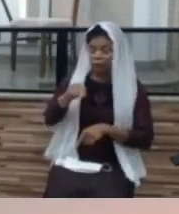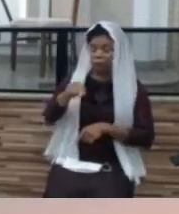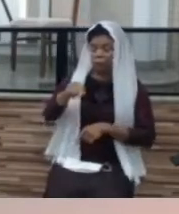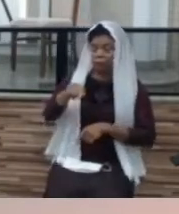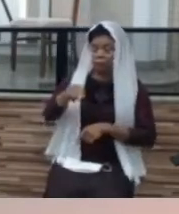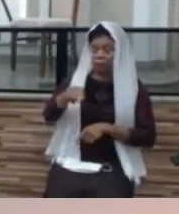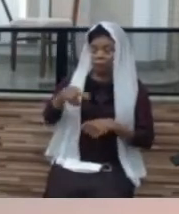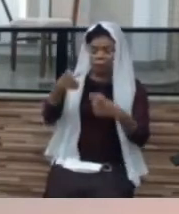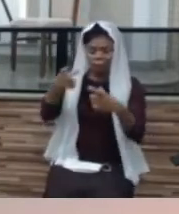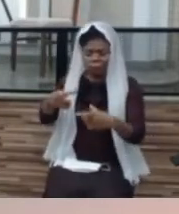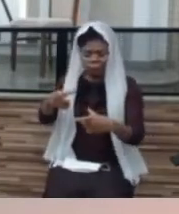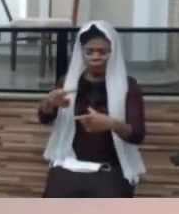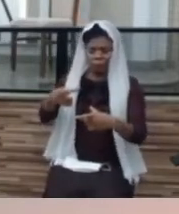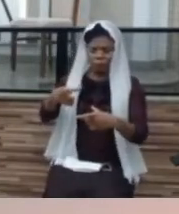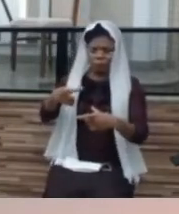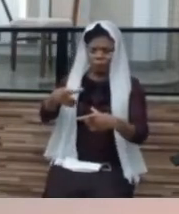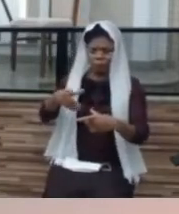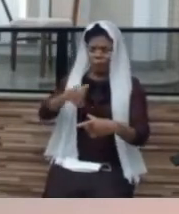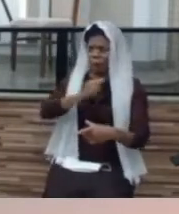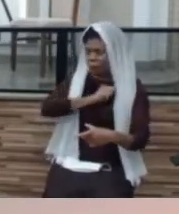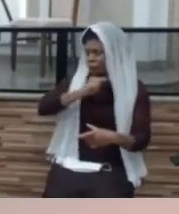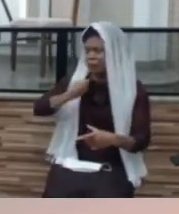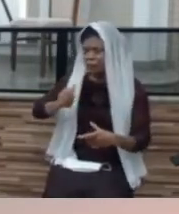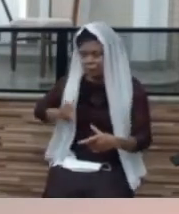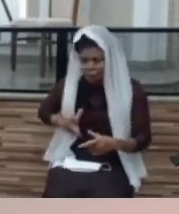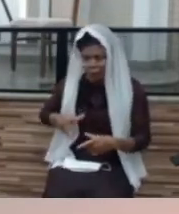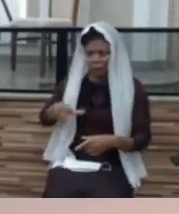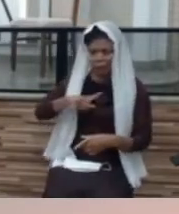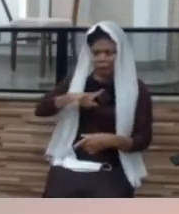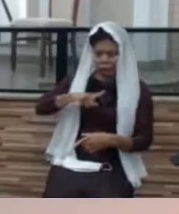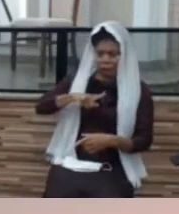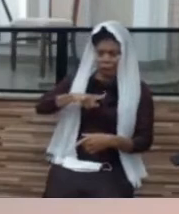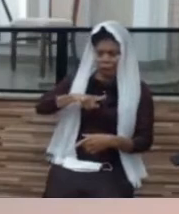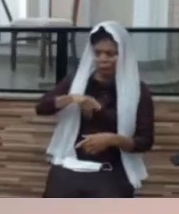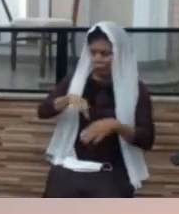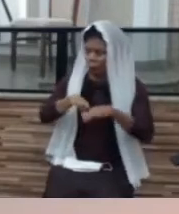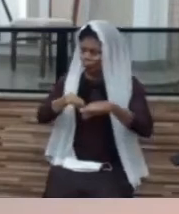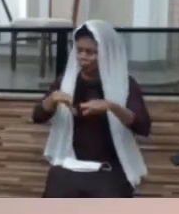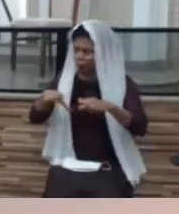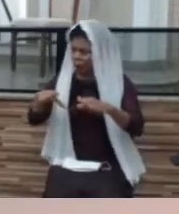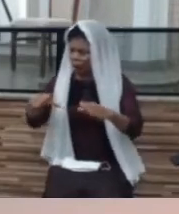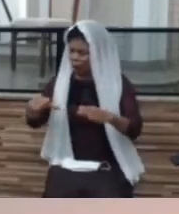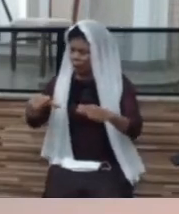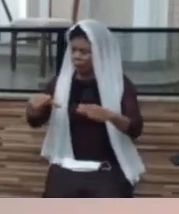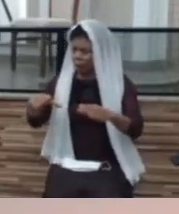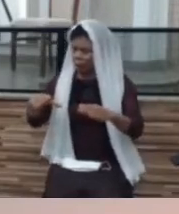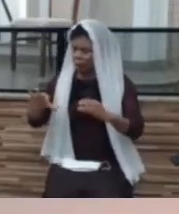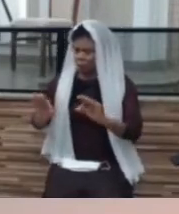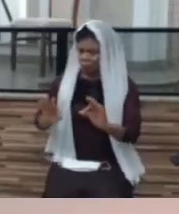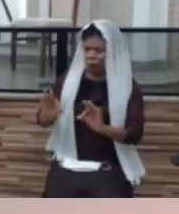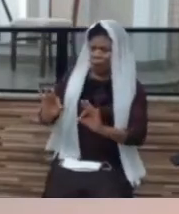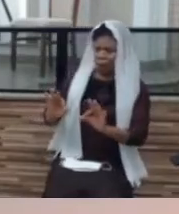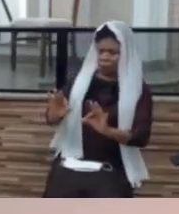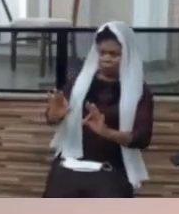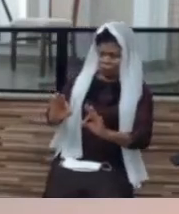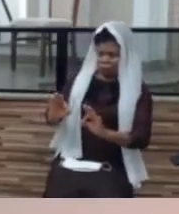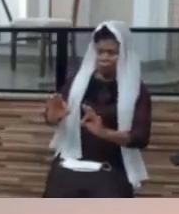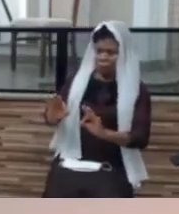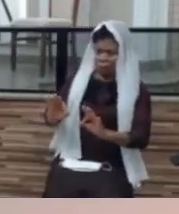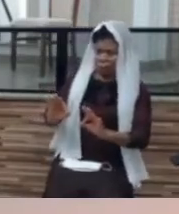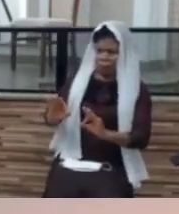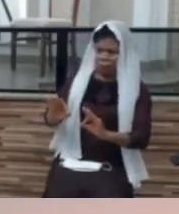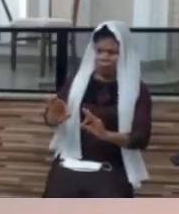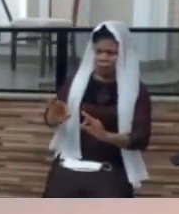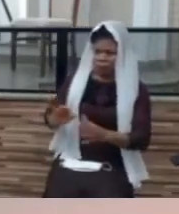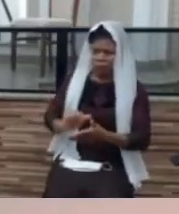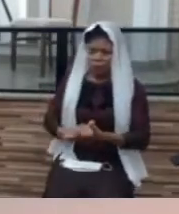nosso Deus, se tinha aparentado com Tobias, e fizera ali uma câmara grande, onde dantes